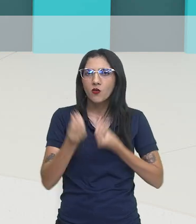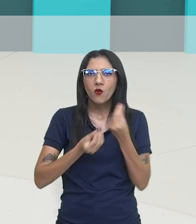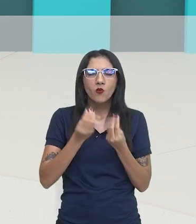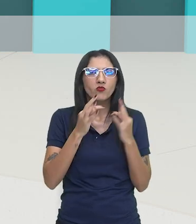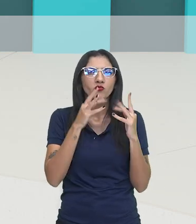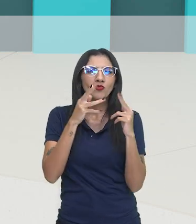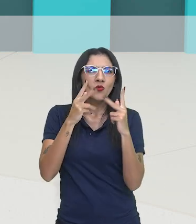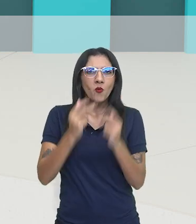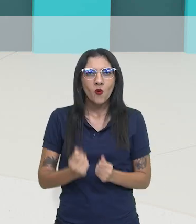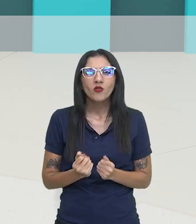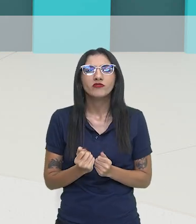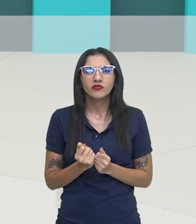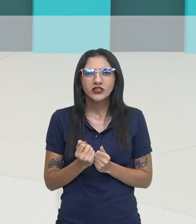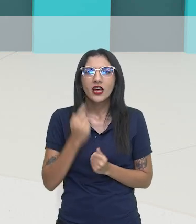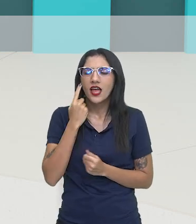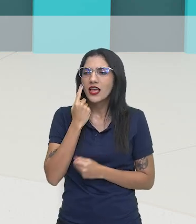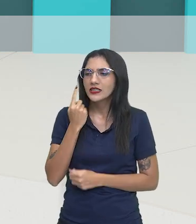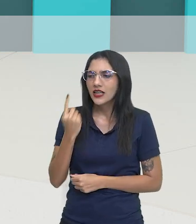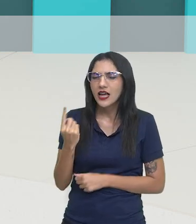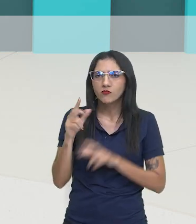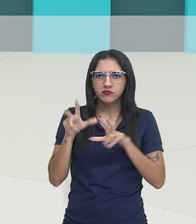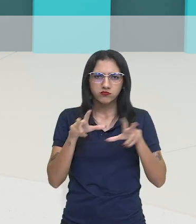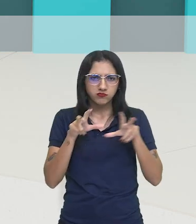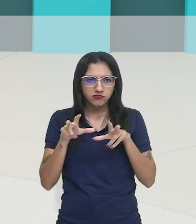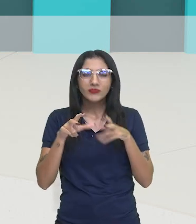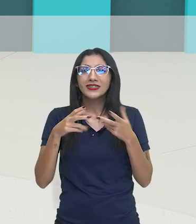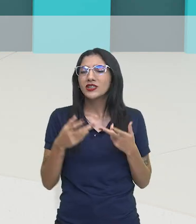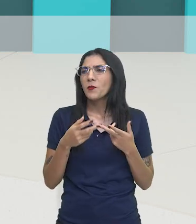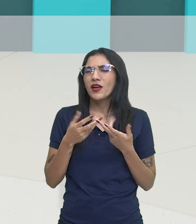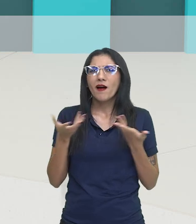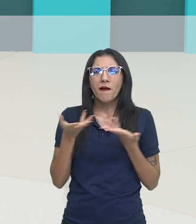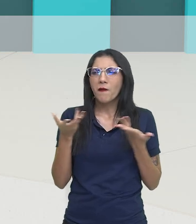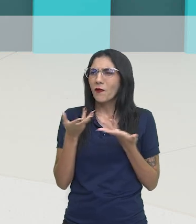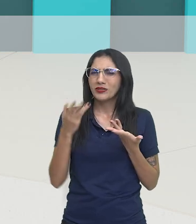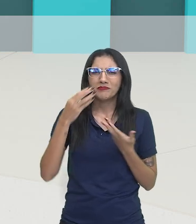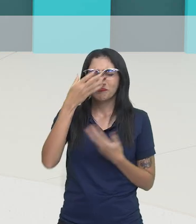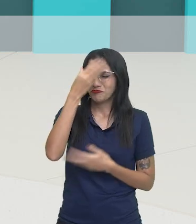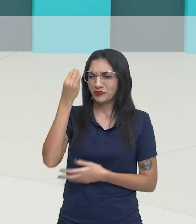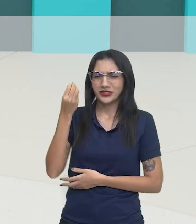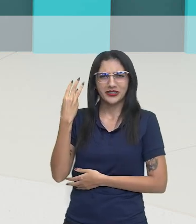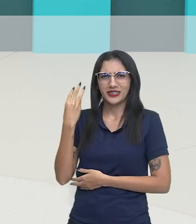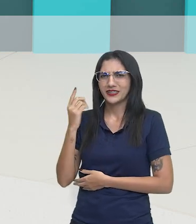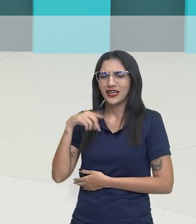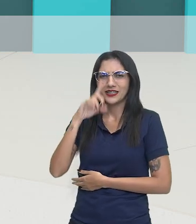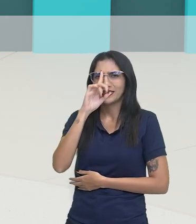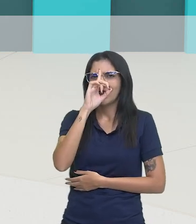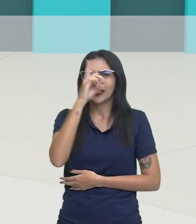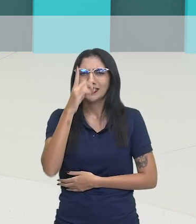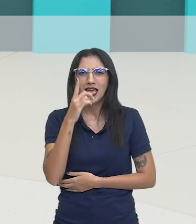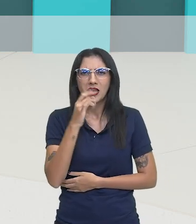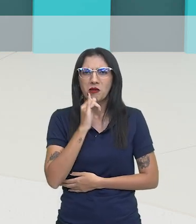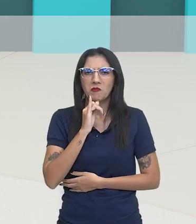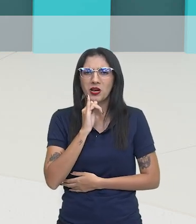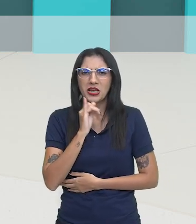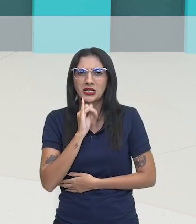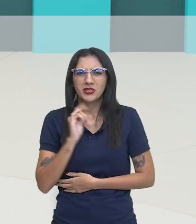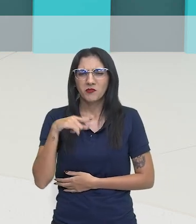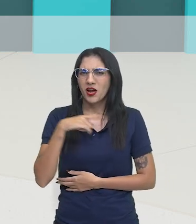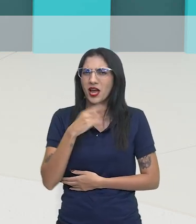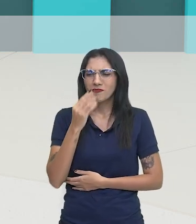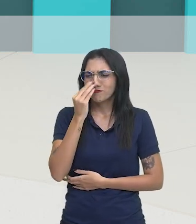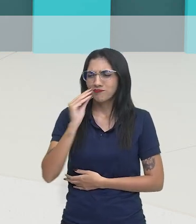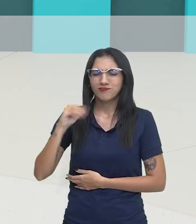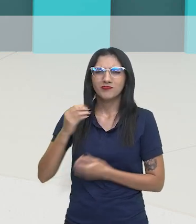aspectos em torno destes pares e desconstruir a ideia dos glúteos como a região menos digna do